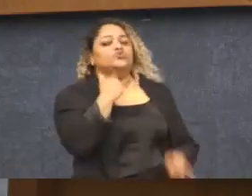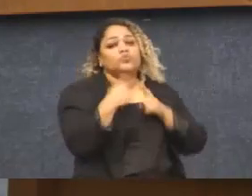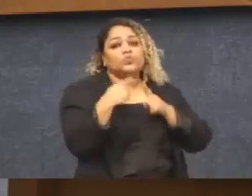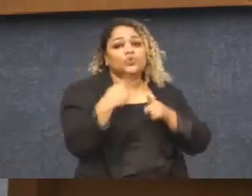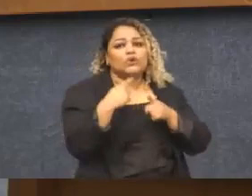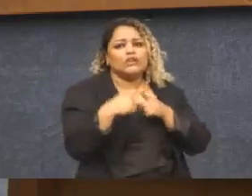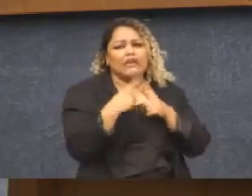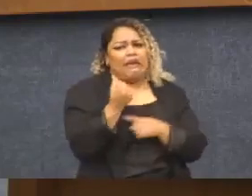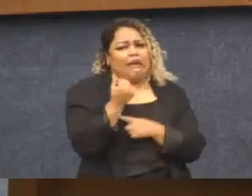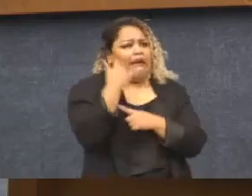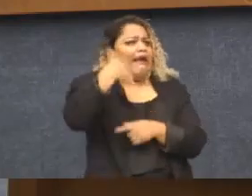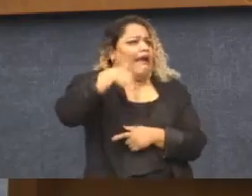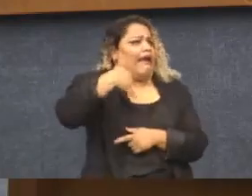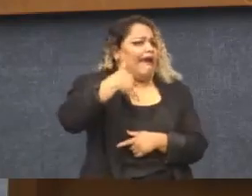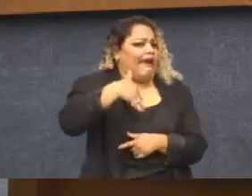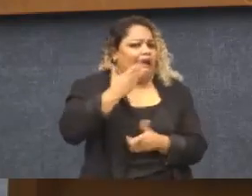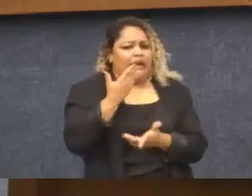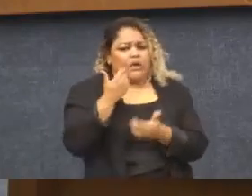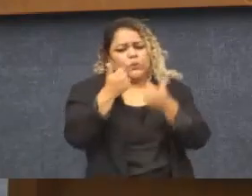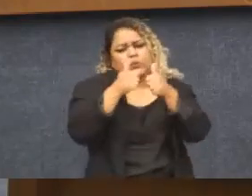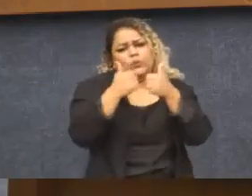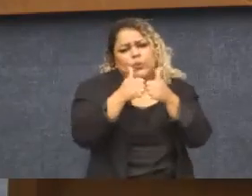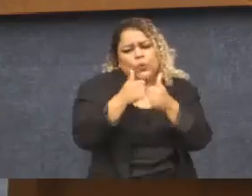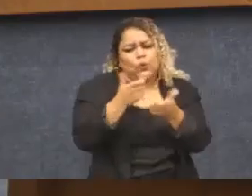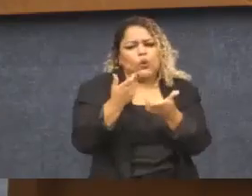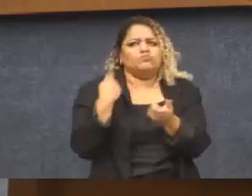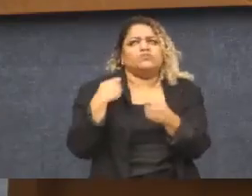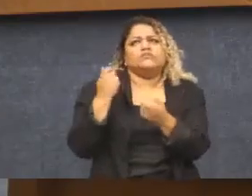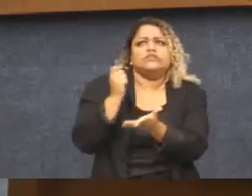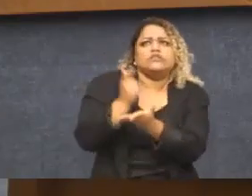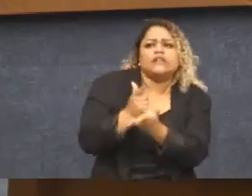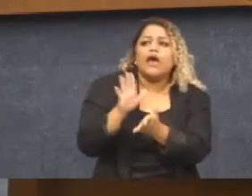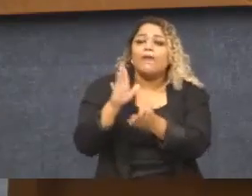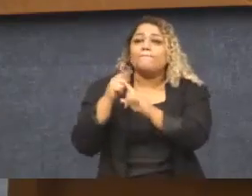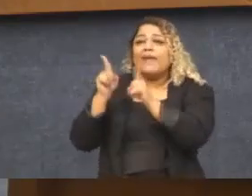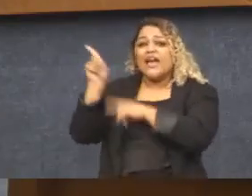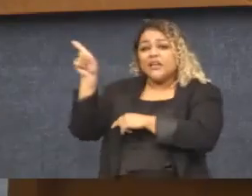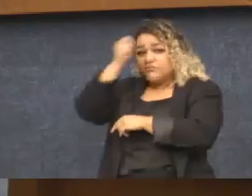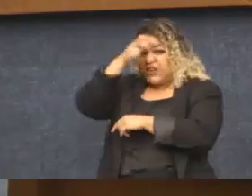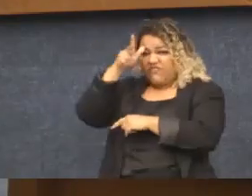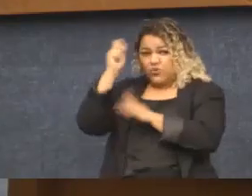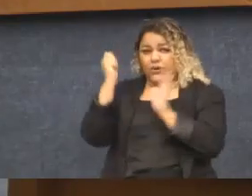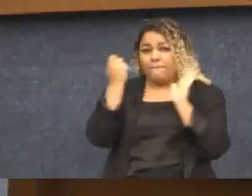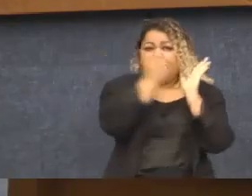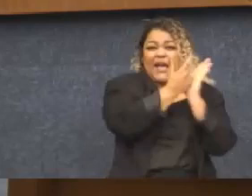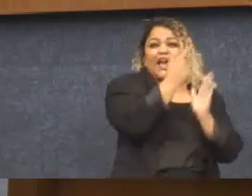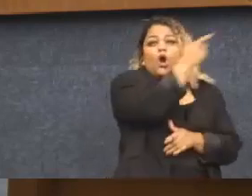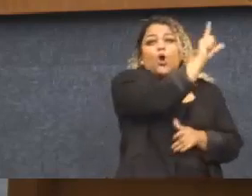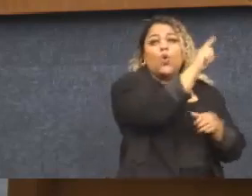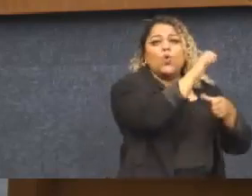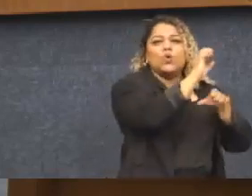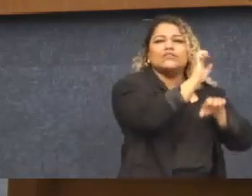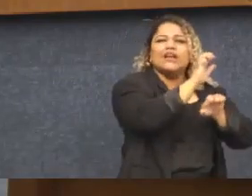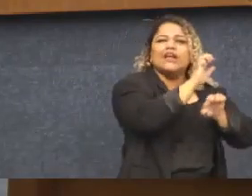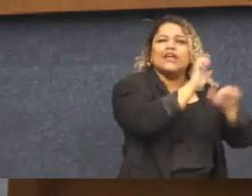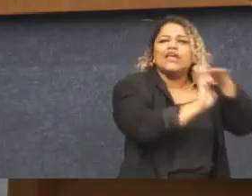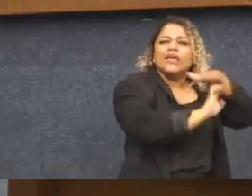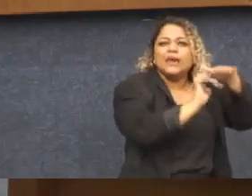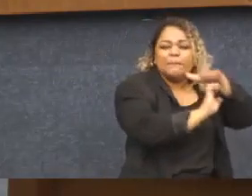muito alto, que o suplementar tem que receber lá daquele jeito, só que dá dinheiro para uma empresa de